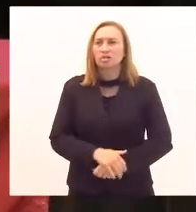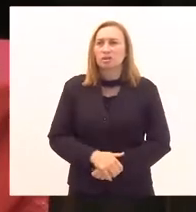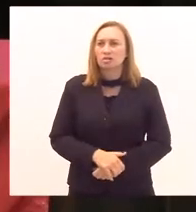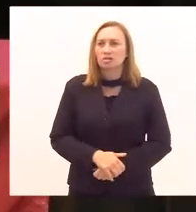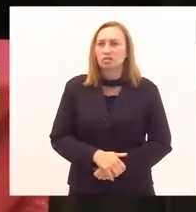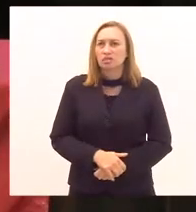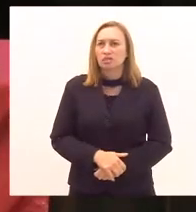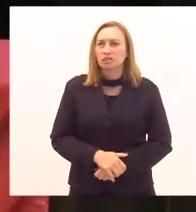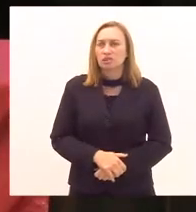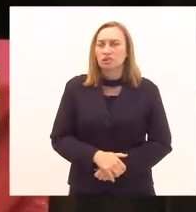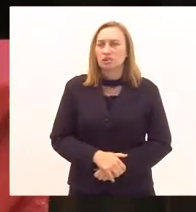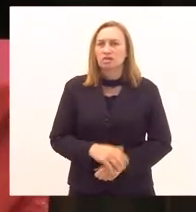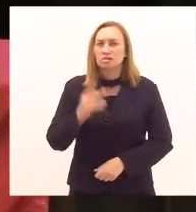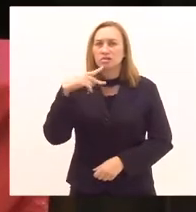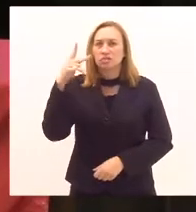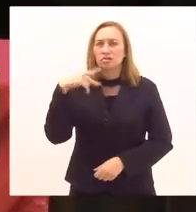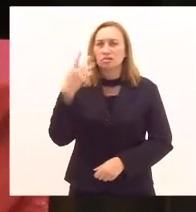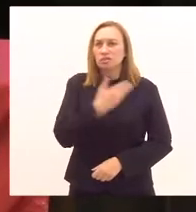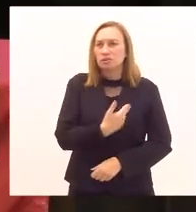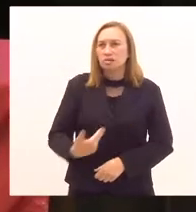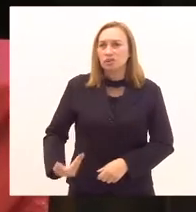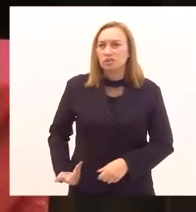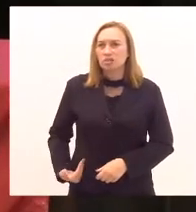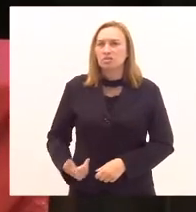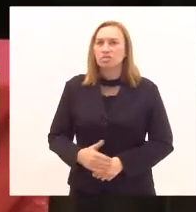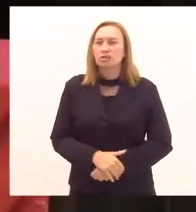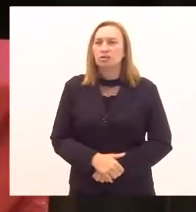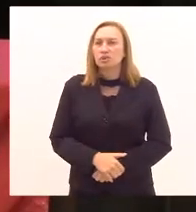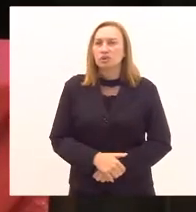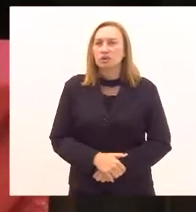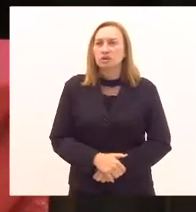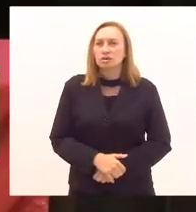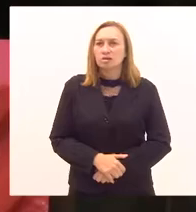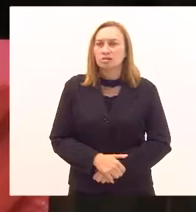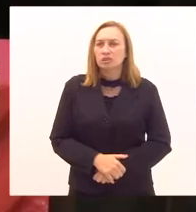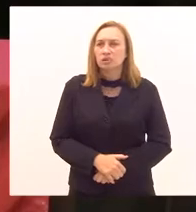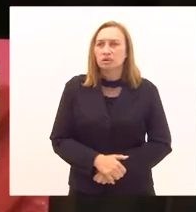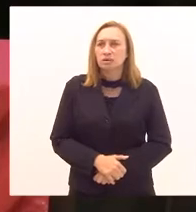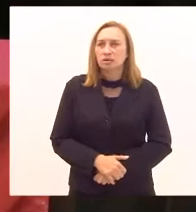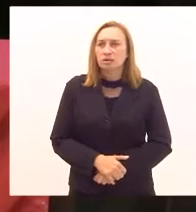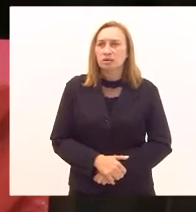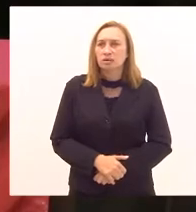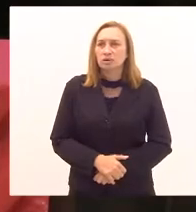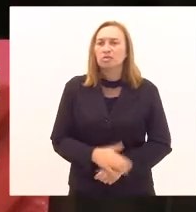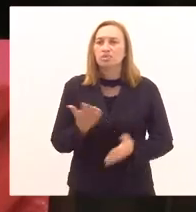dessas políticas públicas, em seguida o balanço